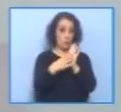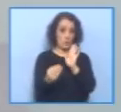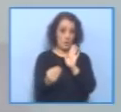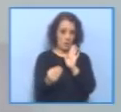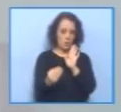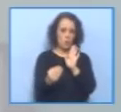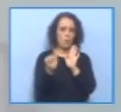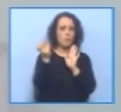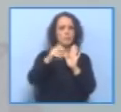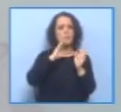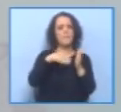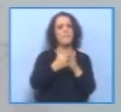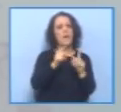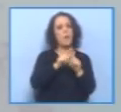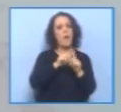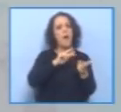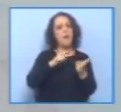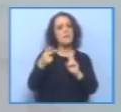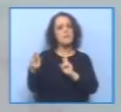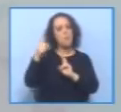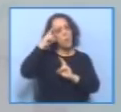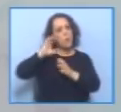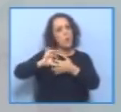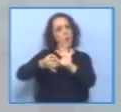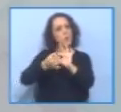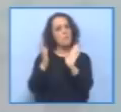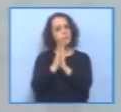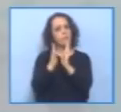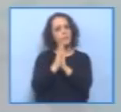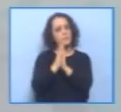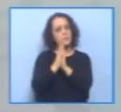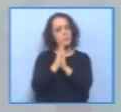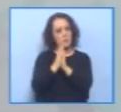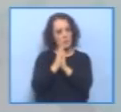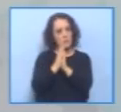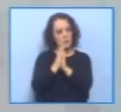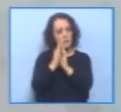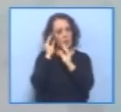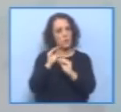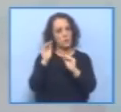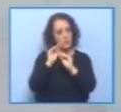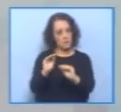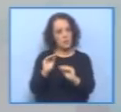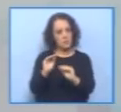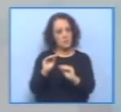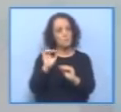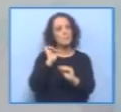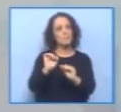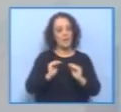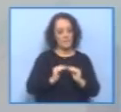uma alteração, até na própria lógica da catequese, que está muito relacionada com a conquista de etapas,